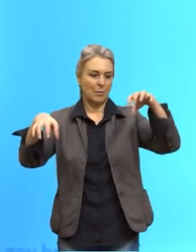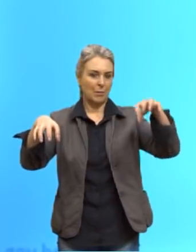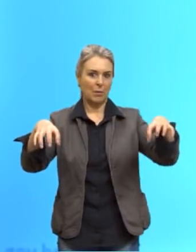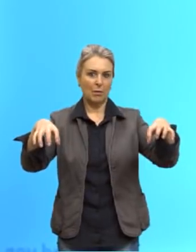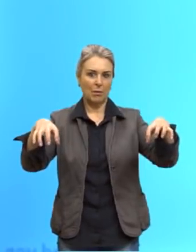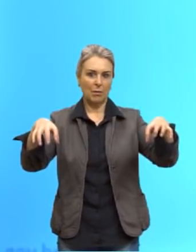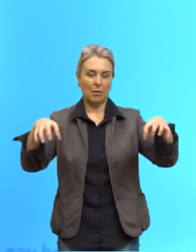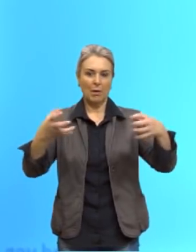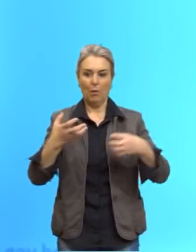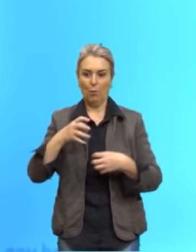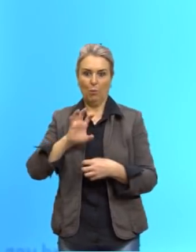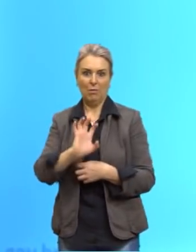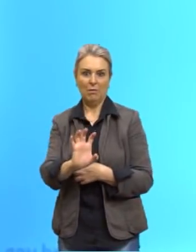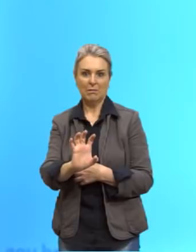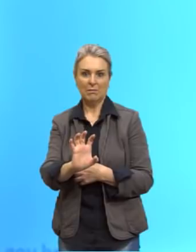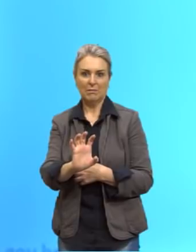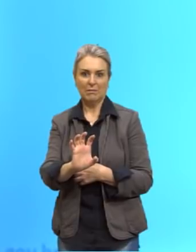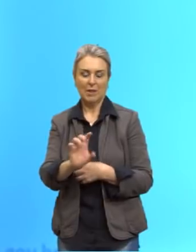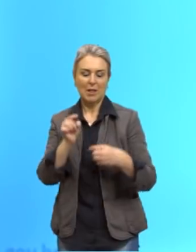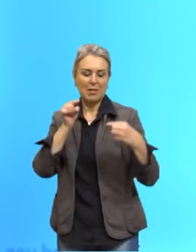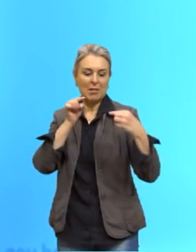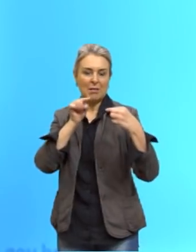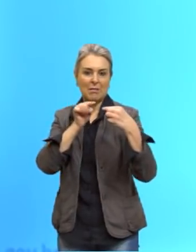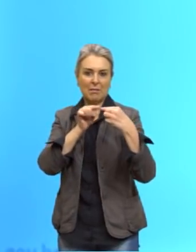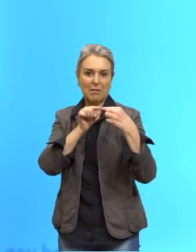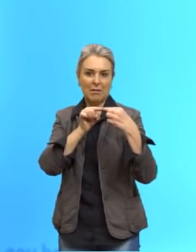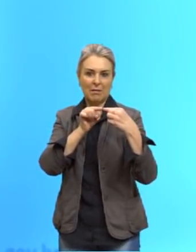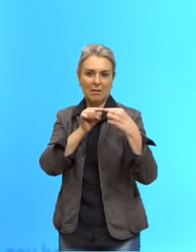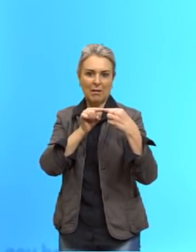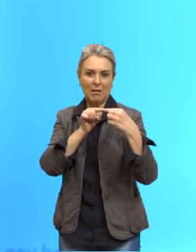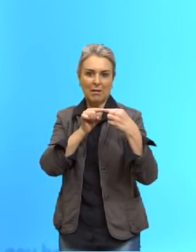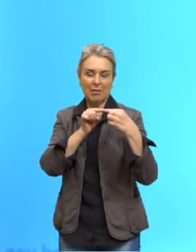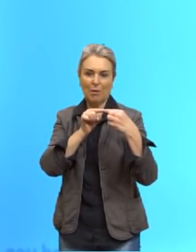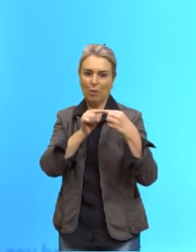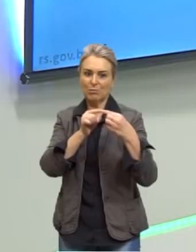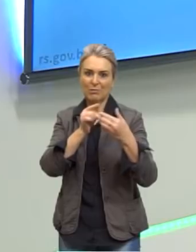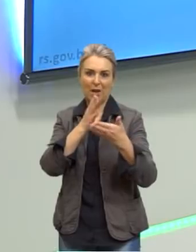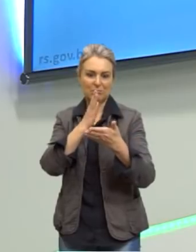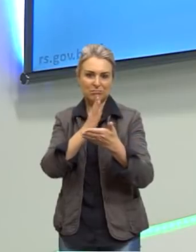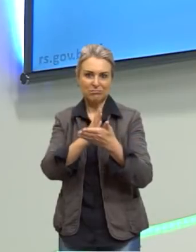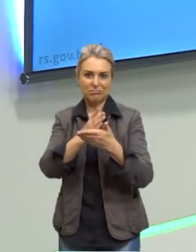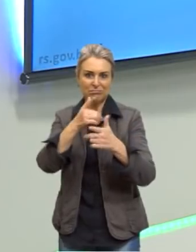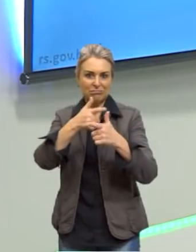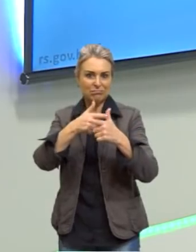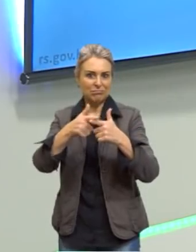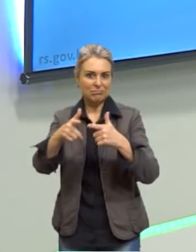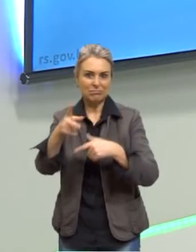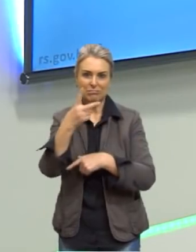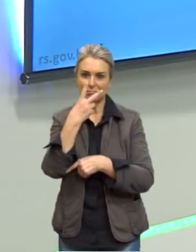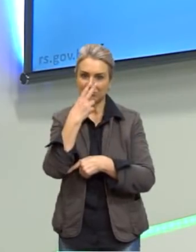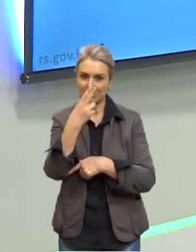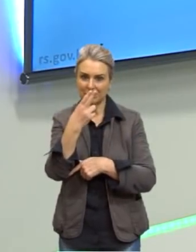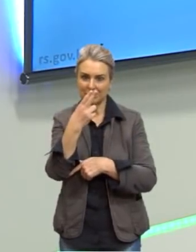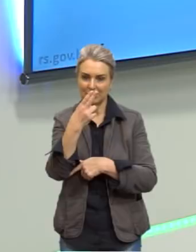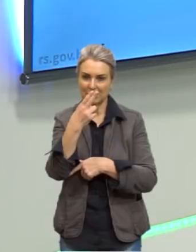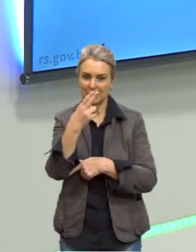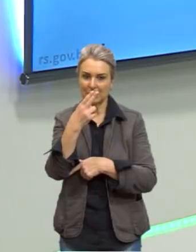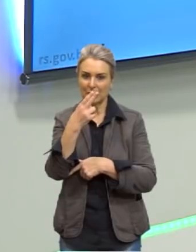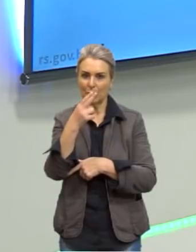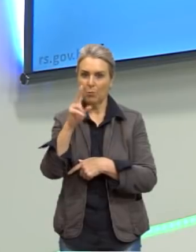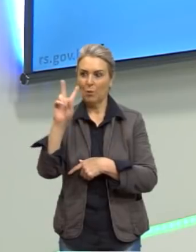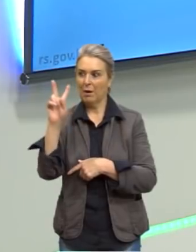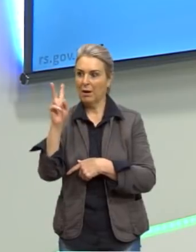o contrário da que eu tenho uma ligação que não está dividida igual e por exemplo no caso do